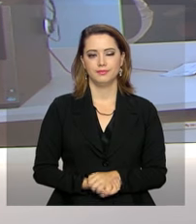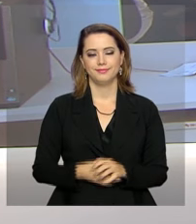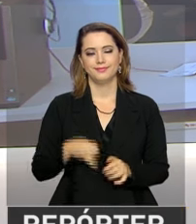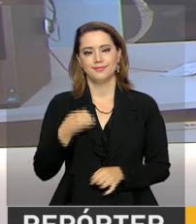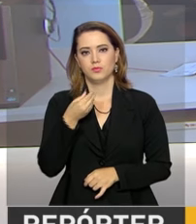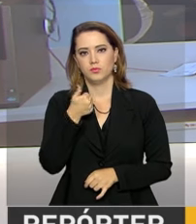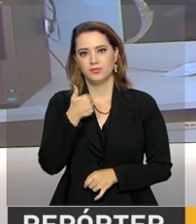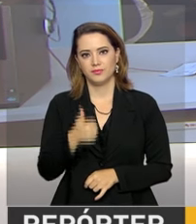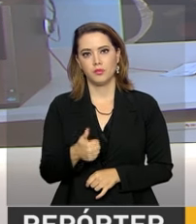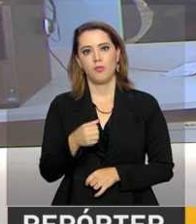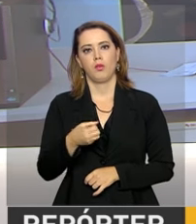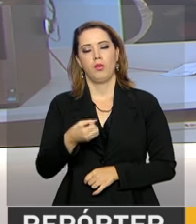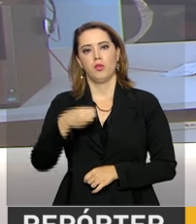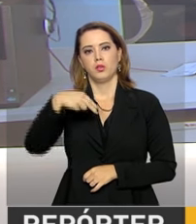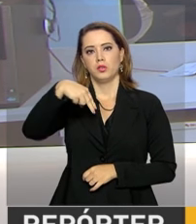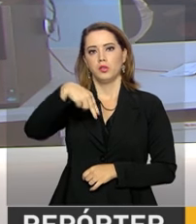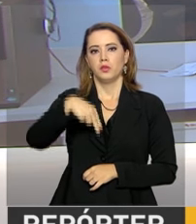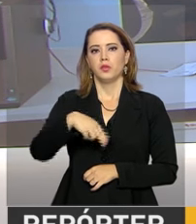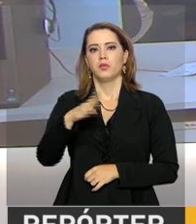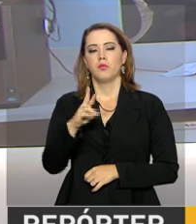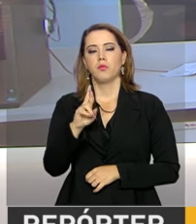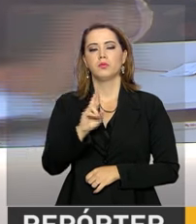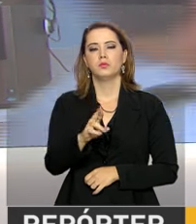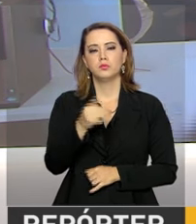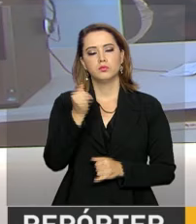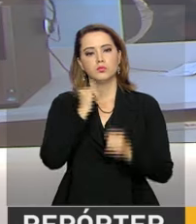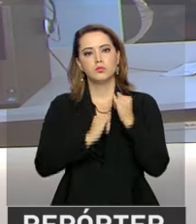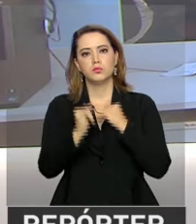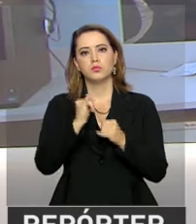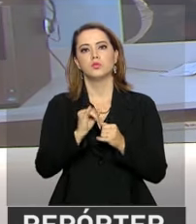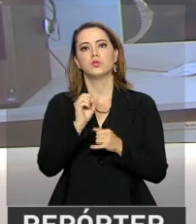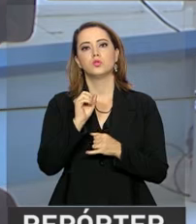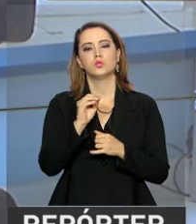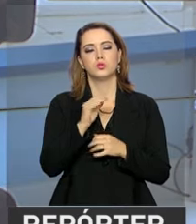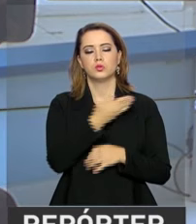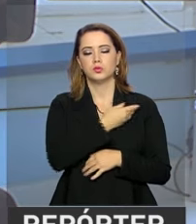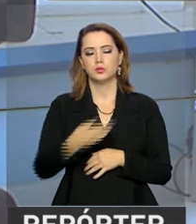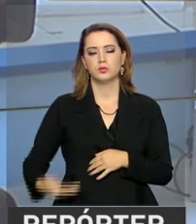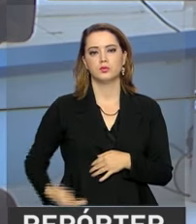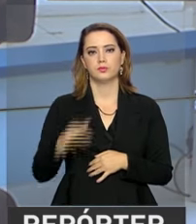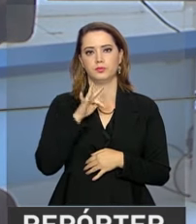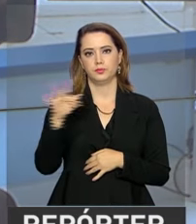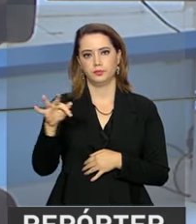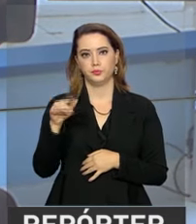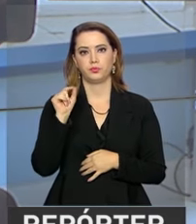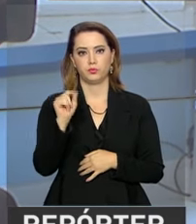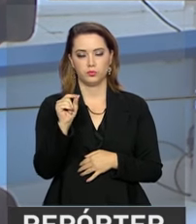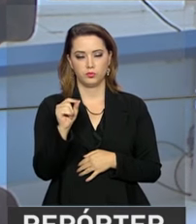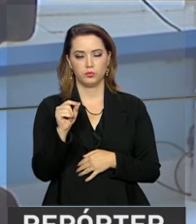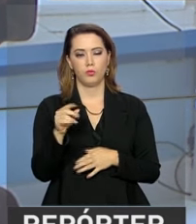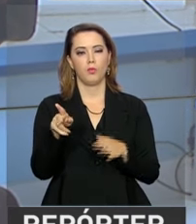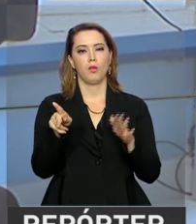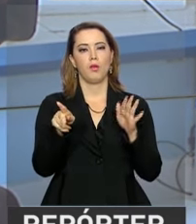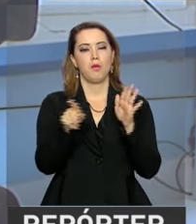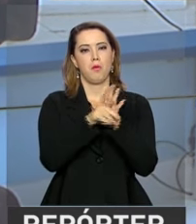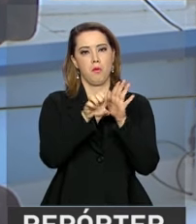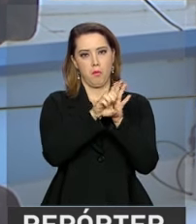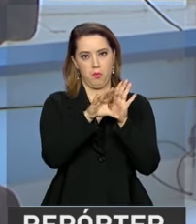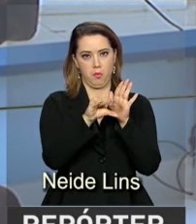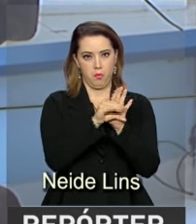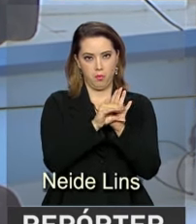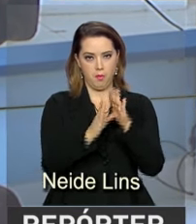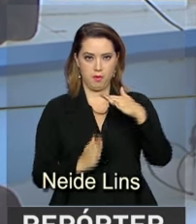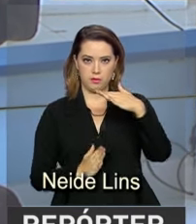Olá o repórter NBR está de volta com as notícias do governo federal a proposta de emenda constitucional para limitar os gastos